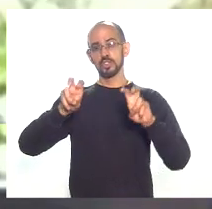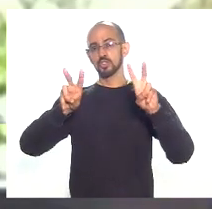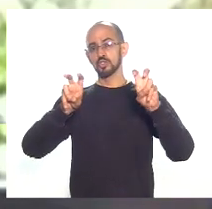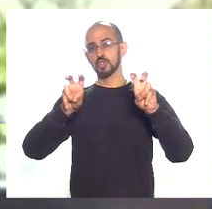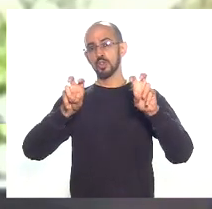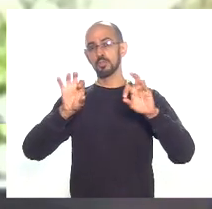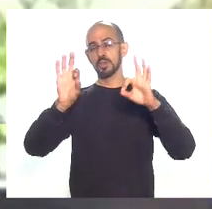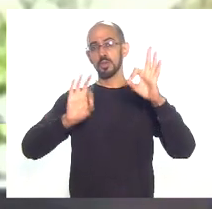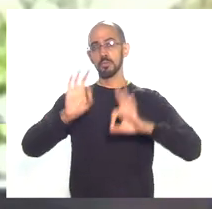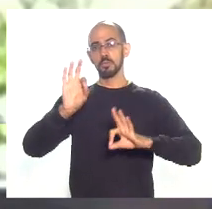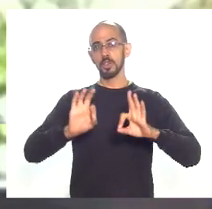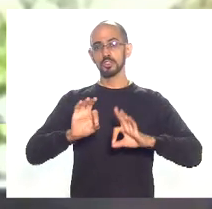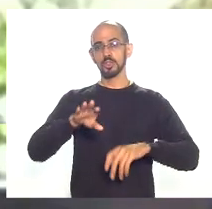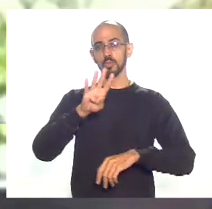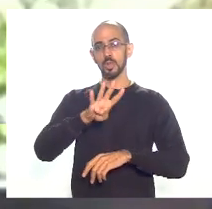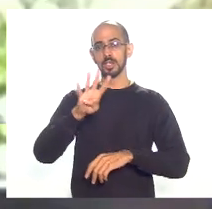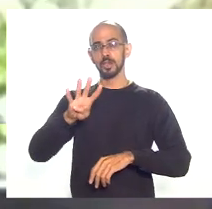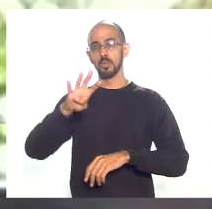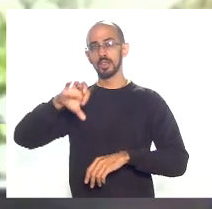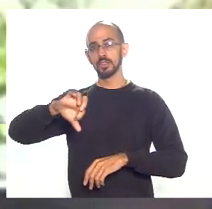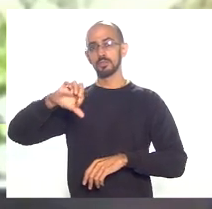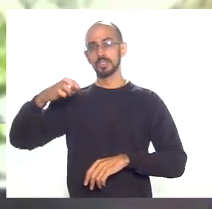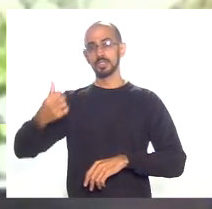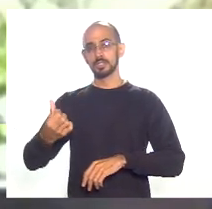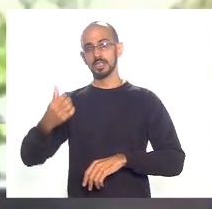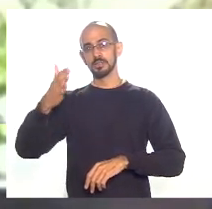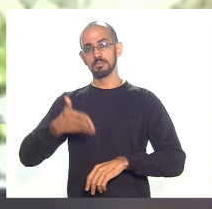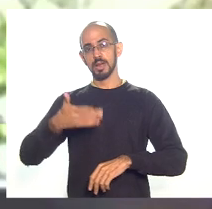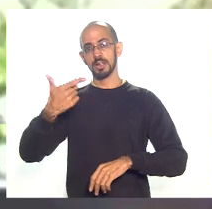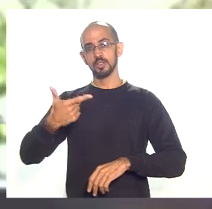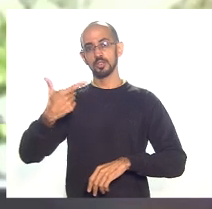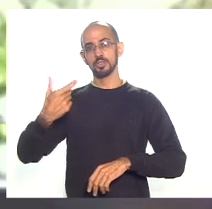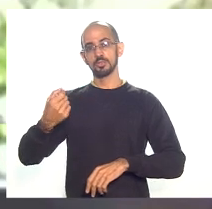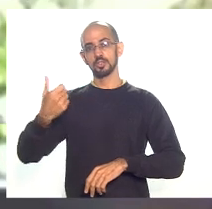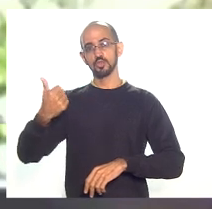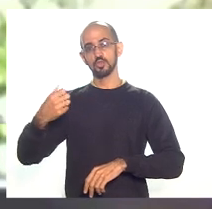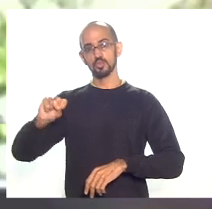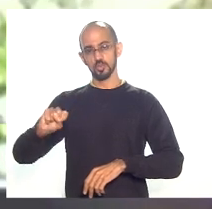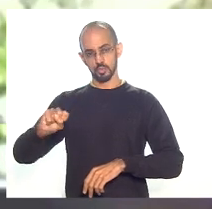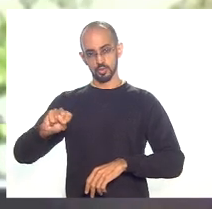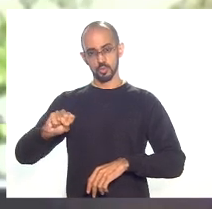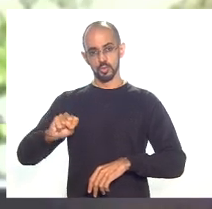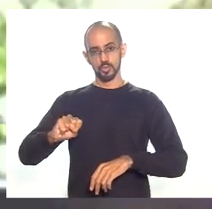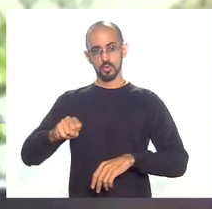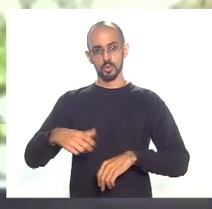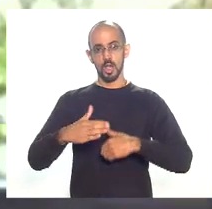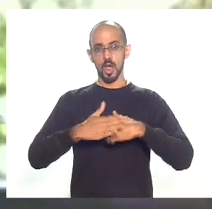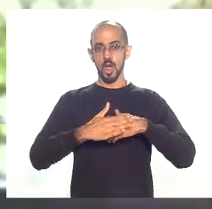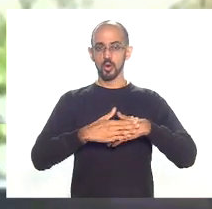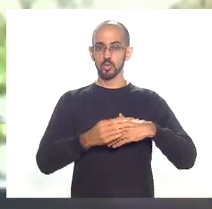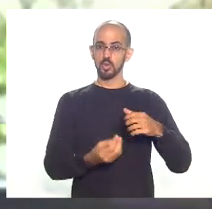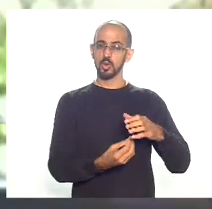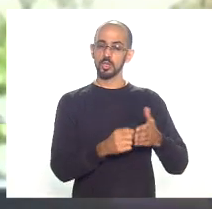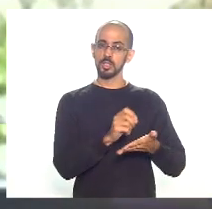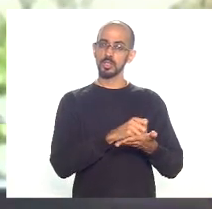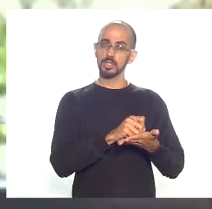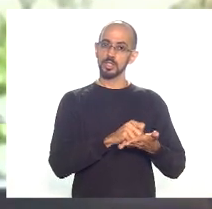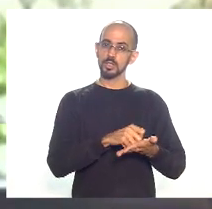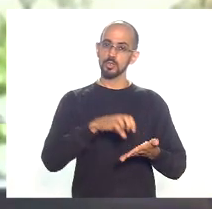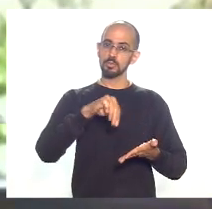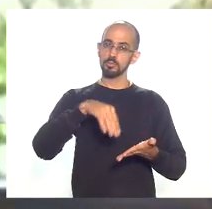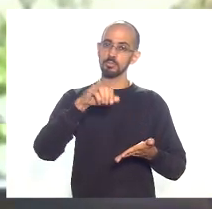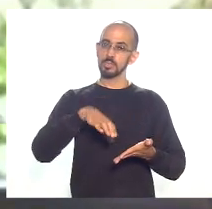projeto 4496 barra 2018 e autoria do deputado Carlos Vink e André